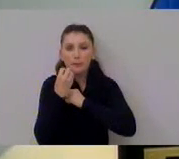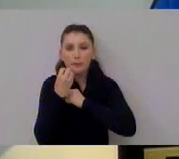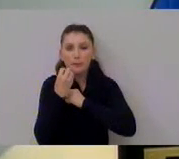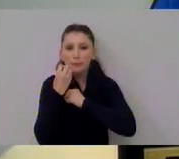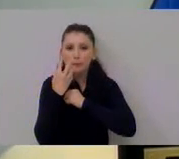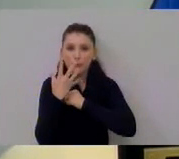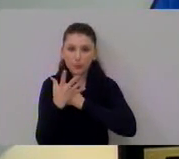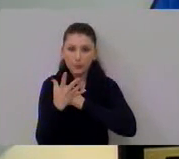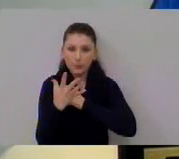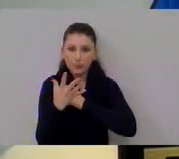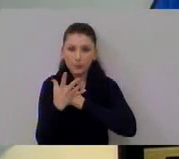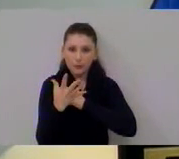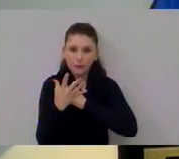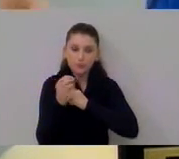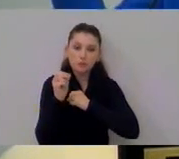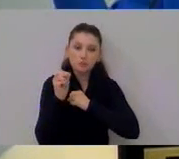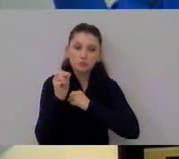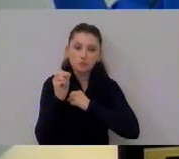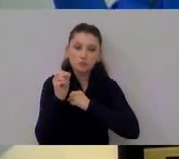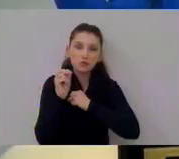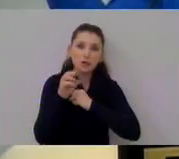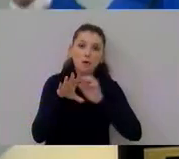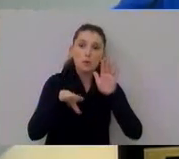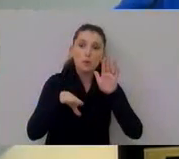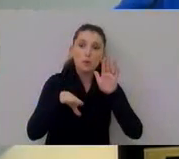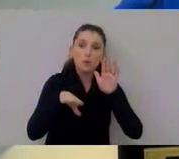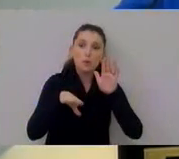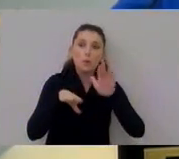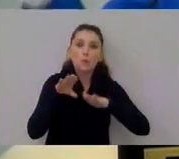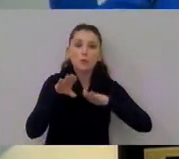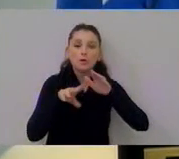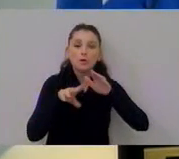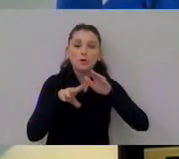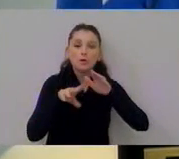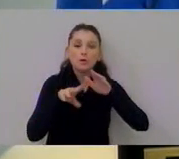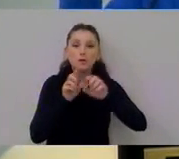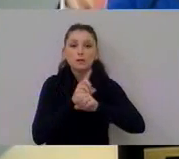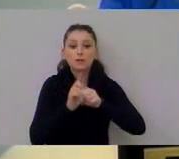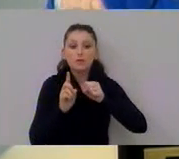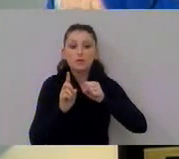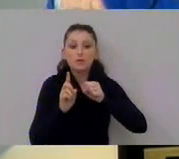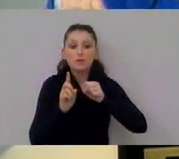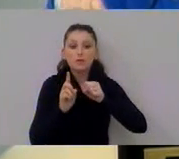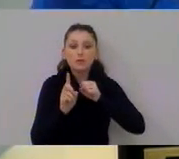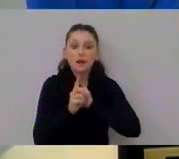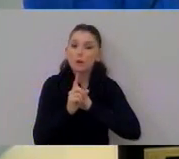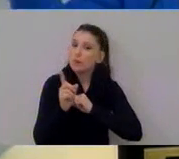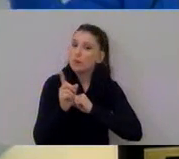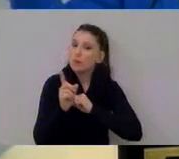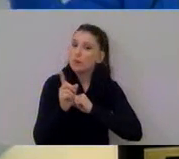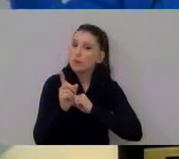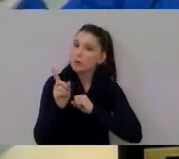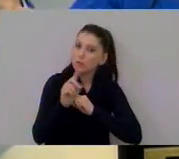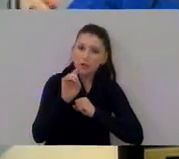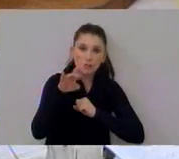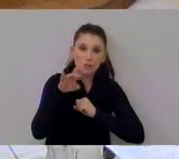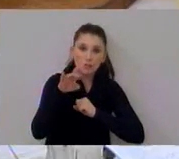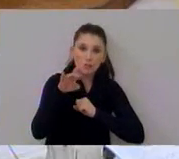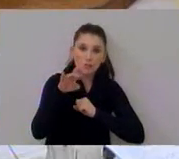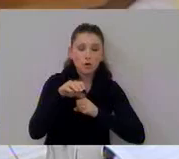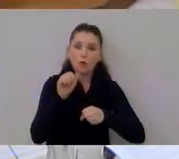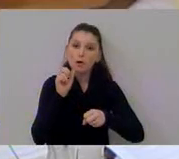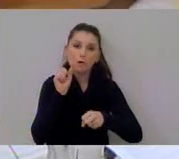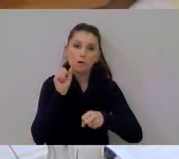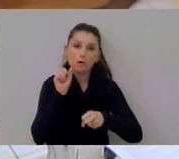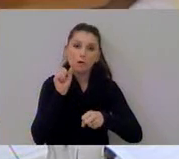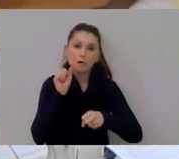controle social? Não é só esperar para o vereador, para o prefeito, para o governador,